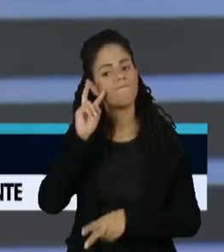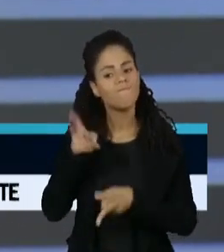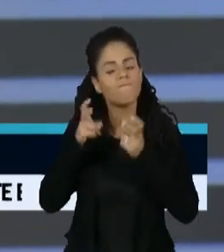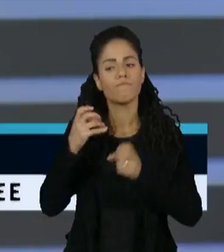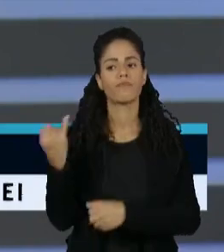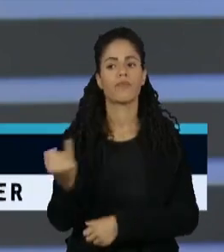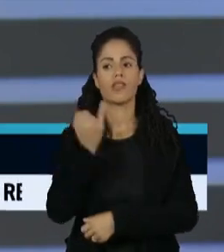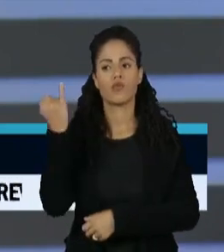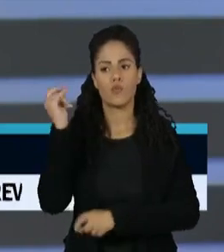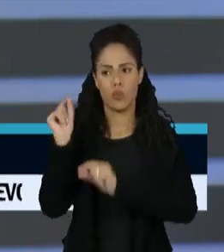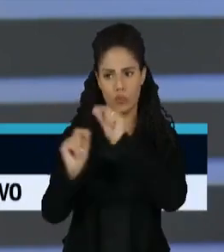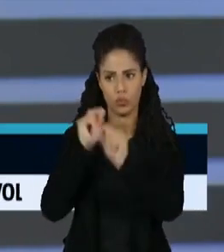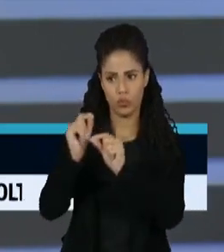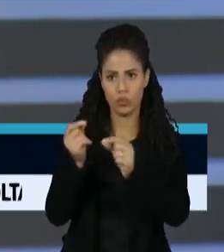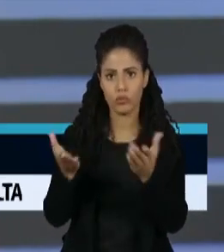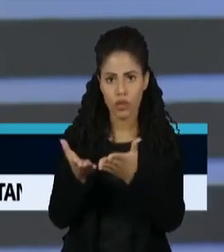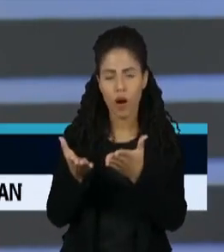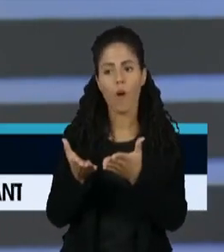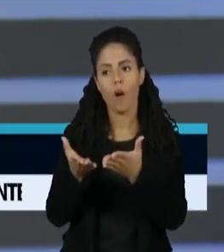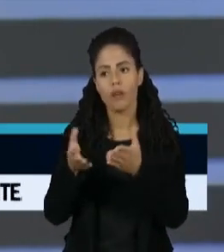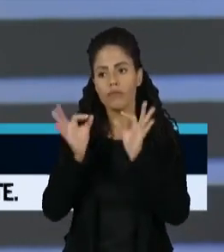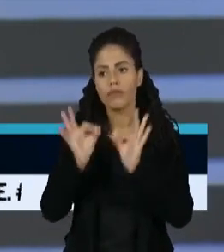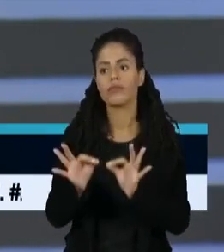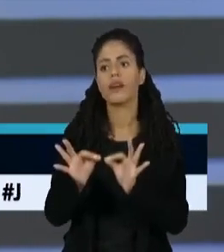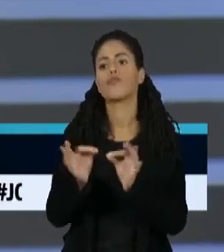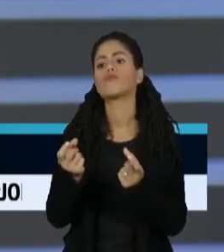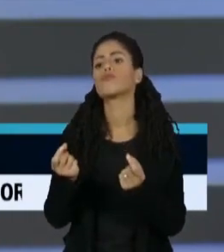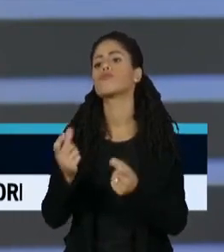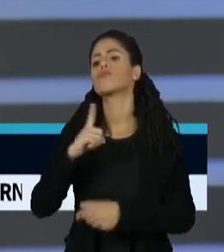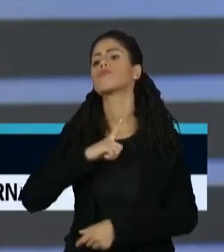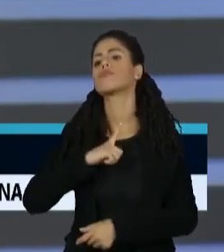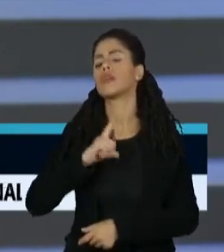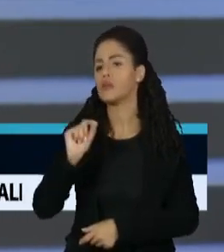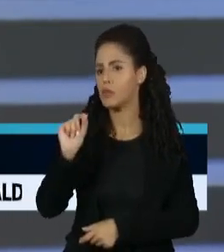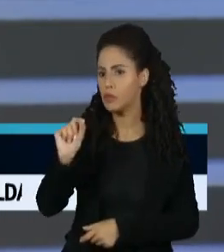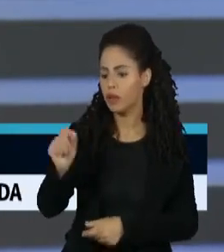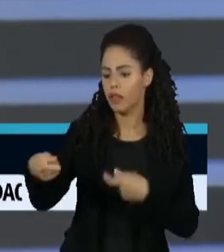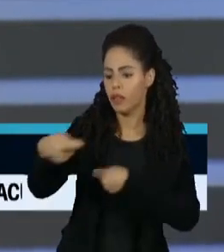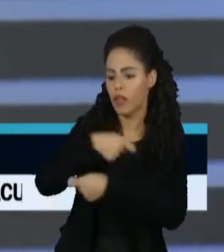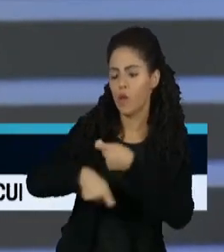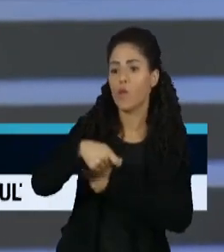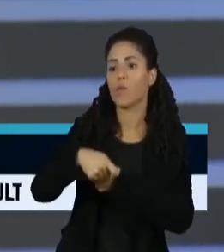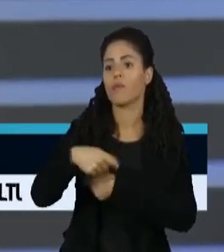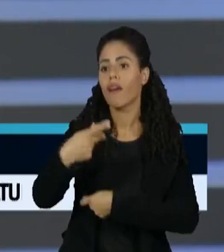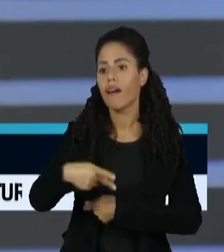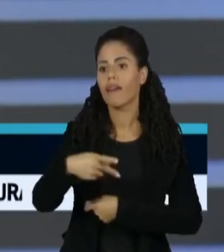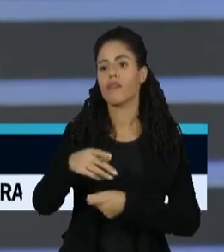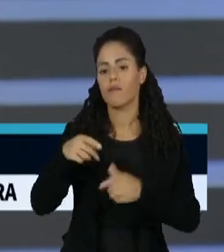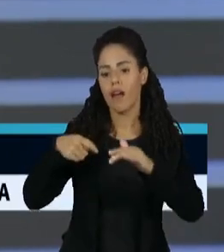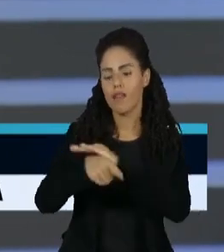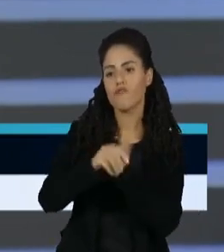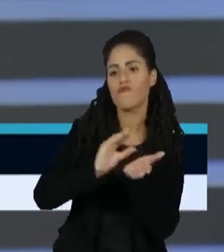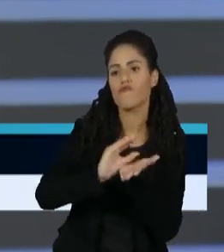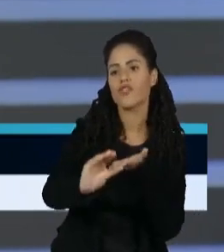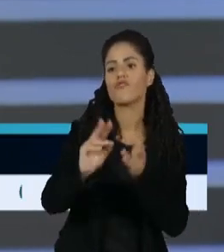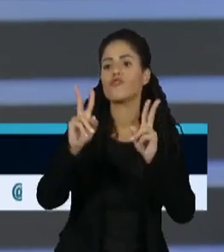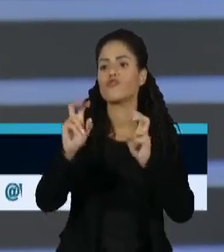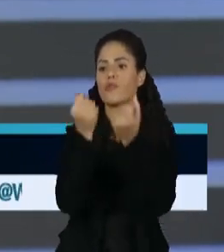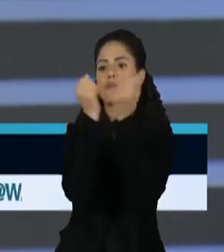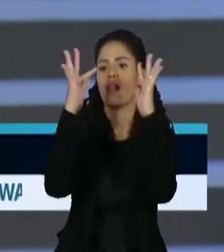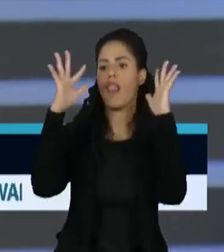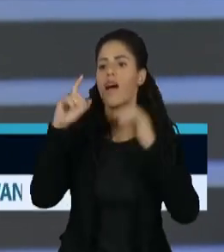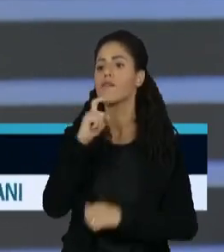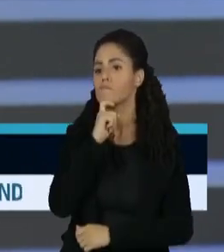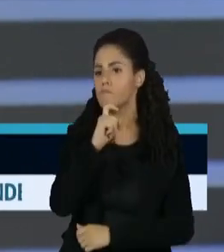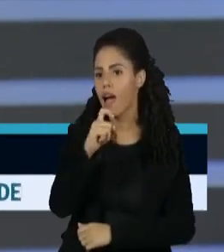importância desse mercado, mercado mesmo, do valor que é a economia verde no Brasil, com o professor